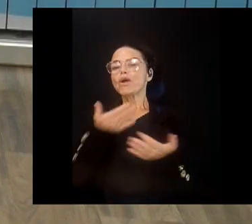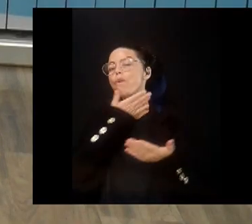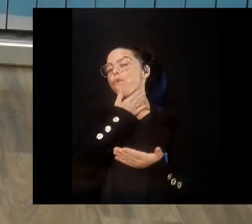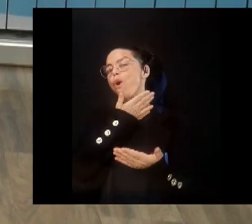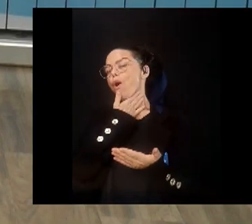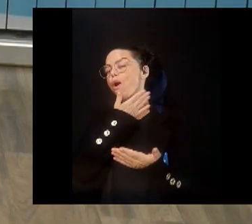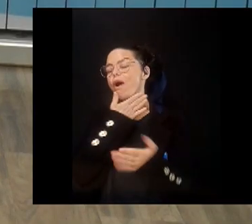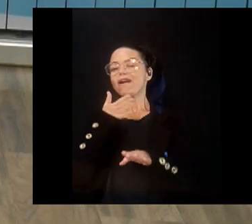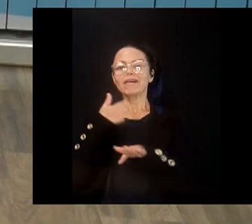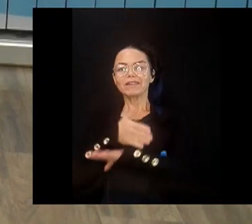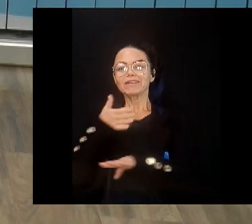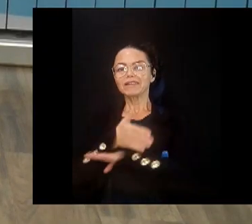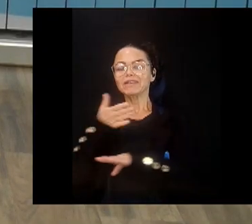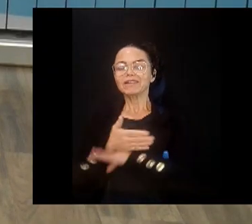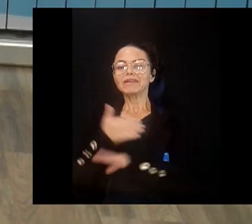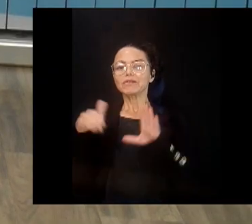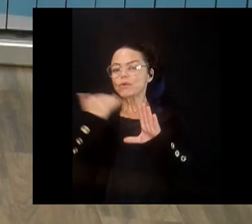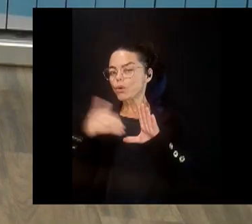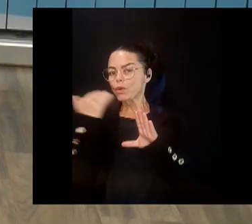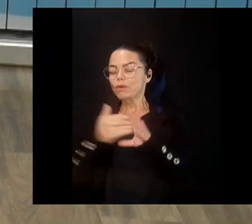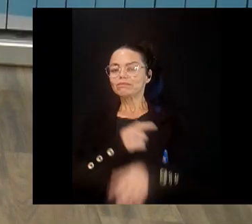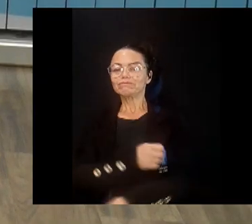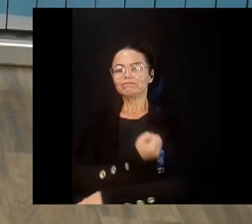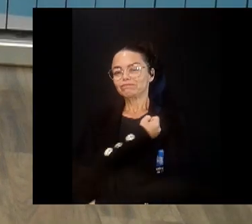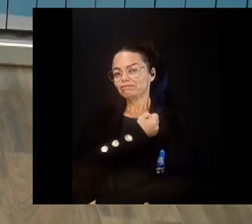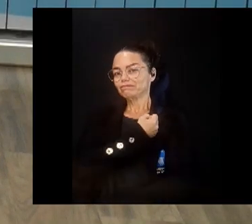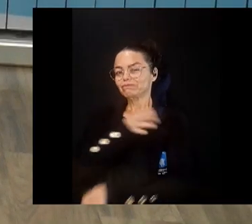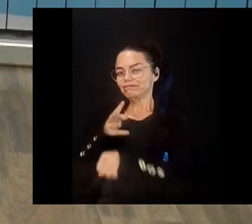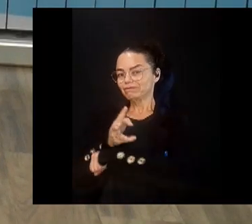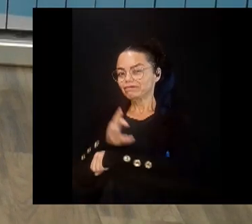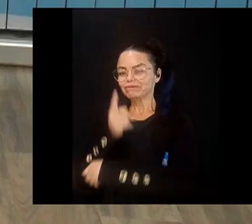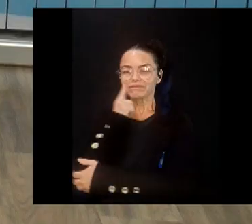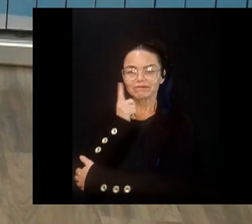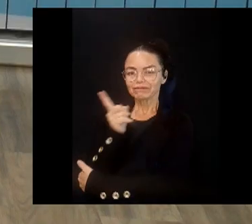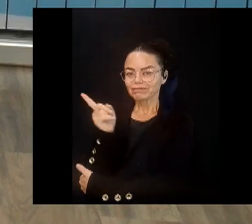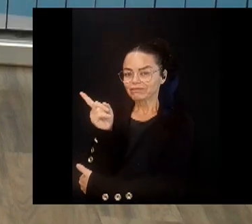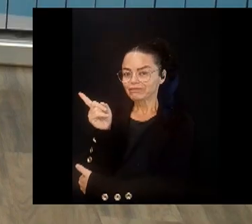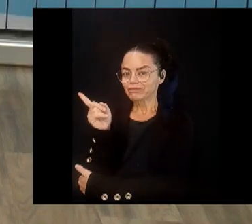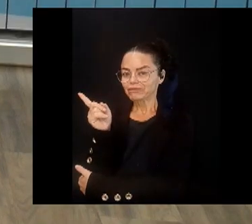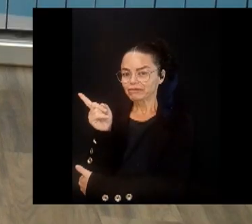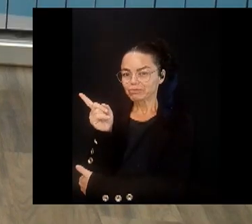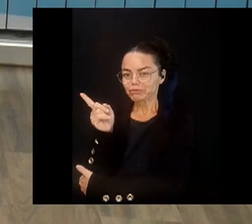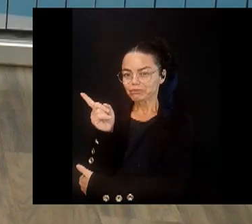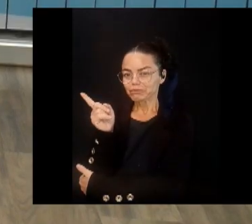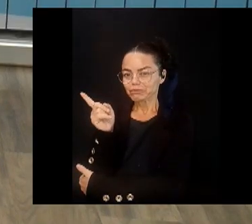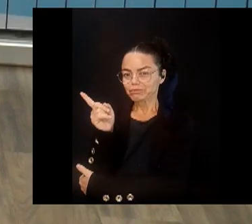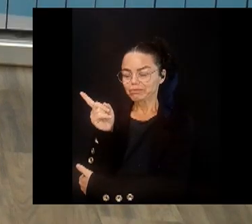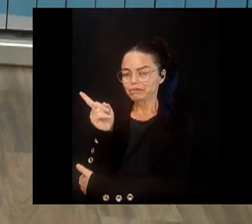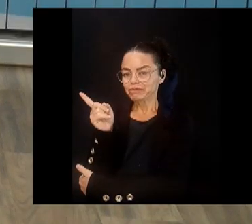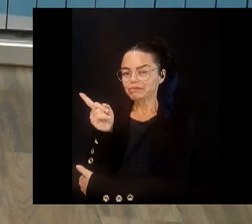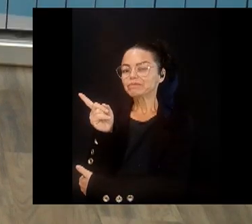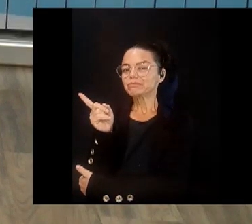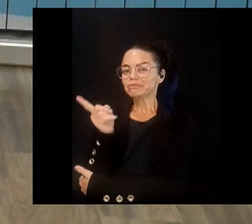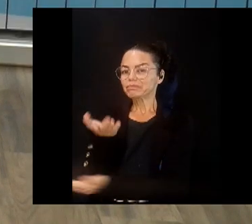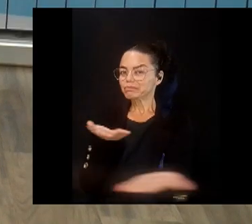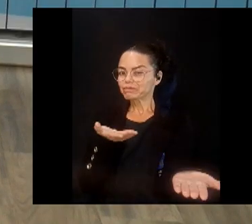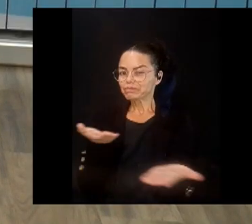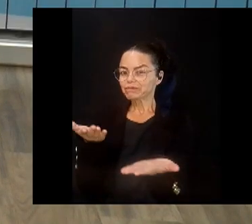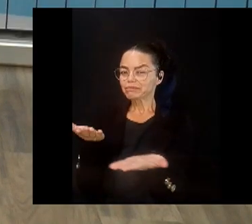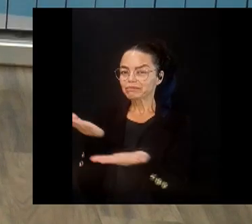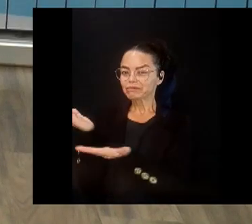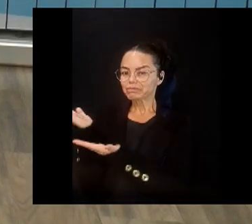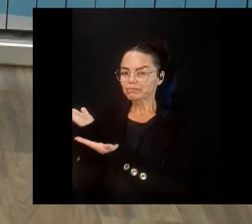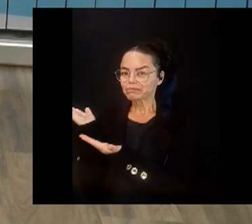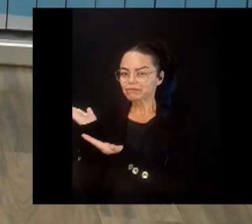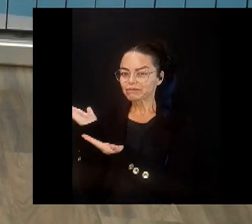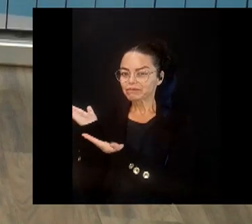participe, mande a sua mensagem para o número do nosso WhatsApp. 19 é o nosso DDD, para você que é de Campinas e região